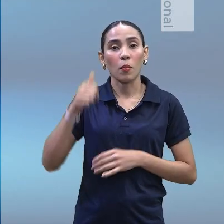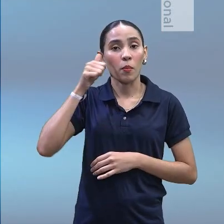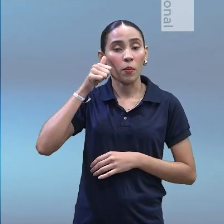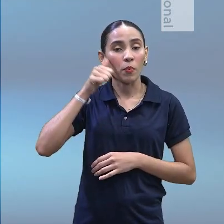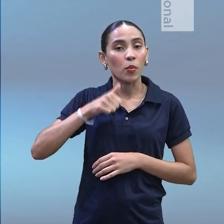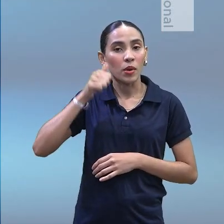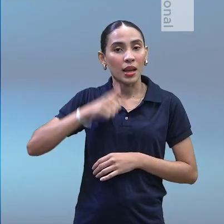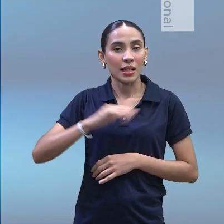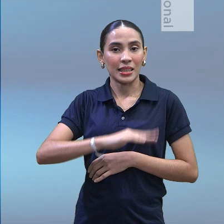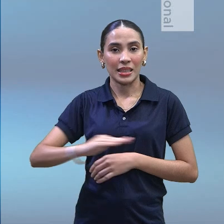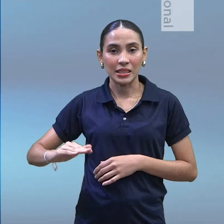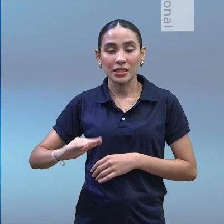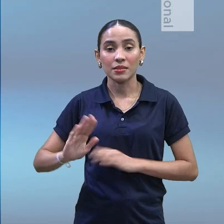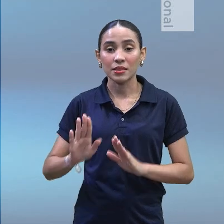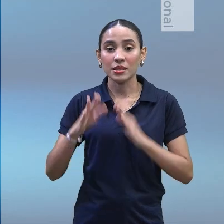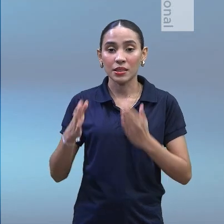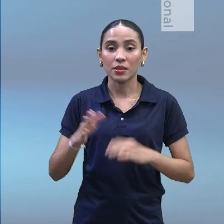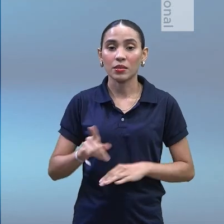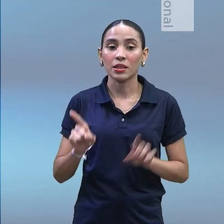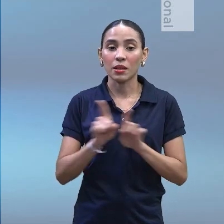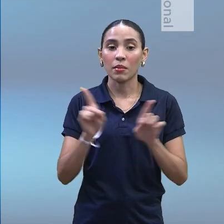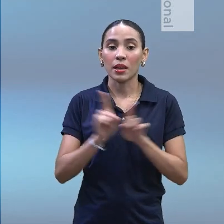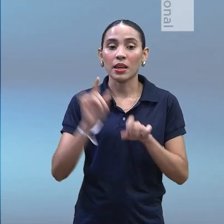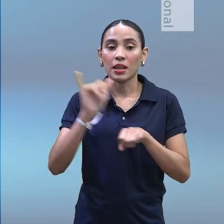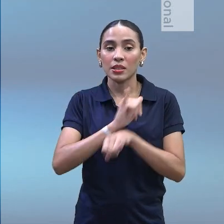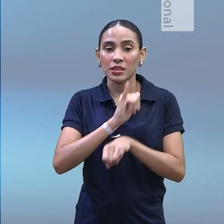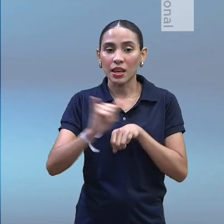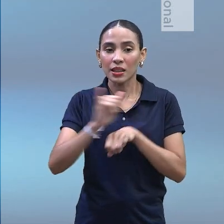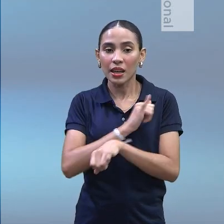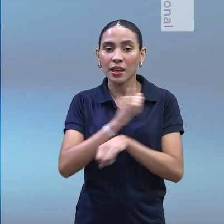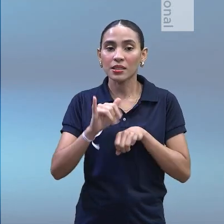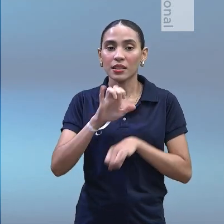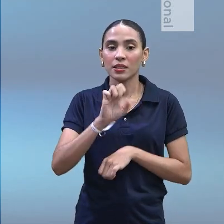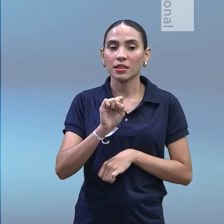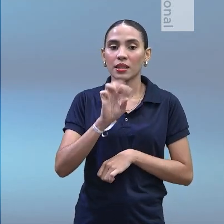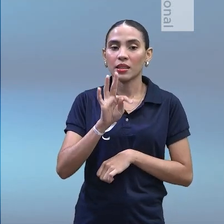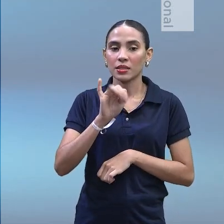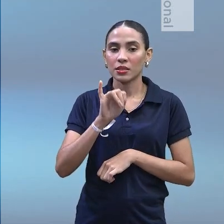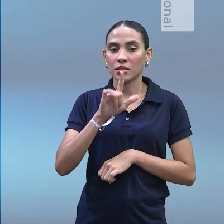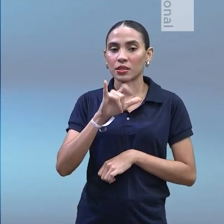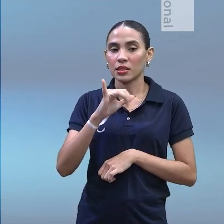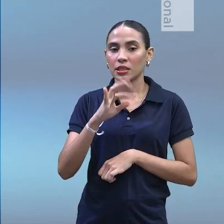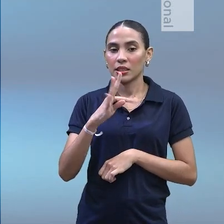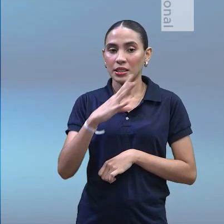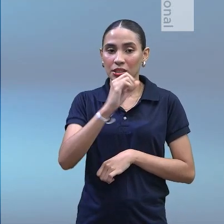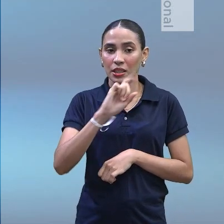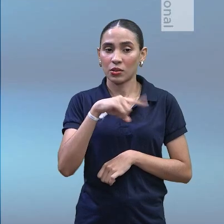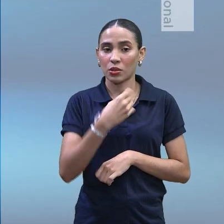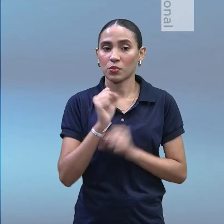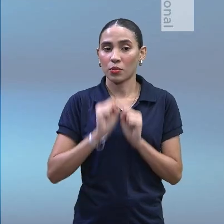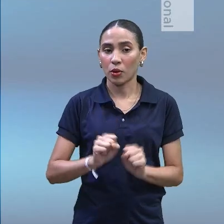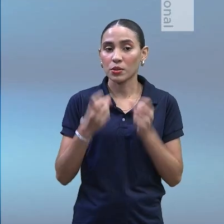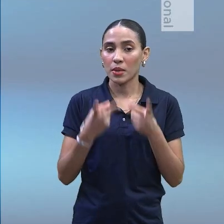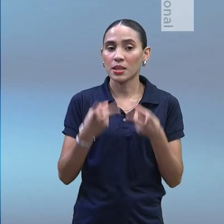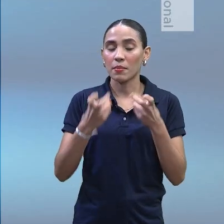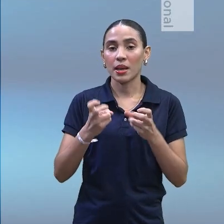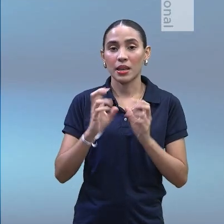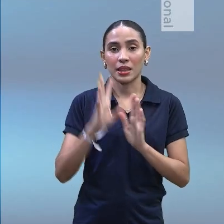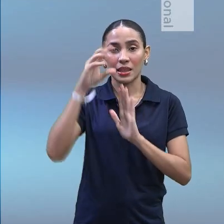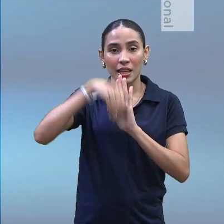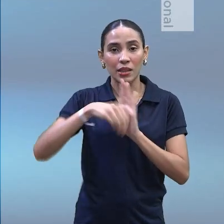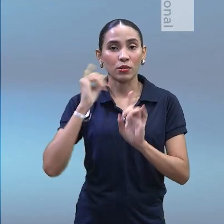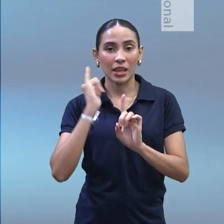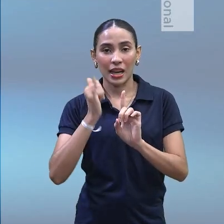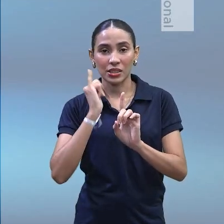criança. E aí os recursos estilísticos que a gente pode observar também nesse poema é a